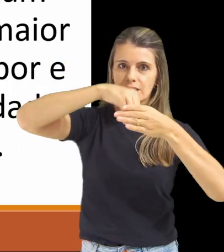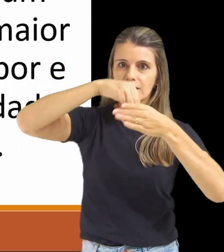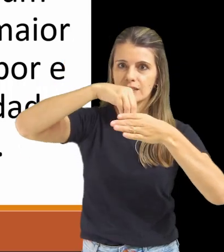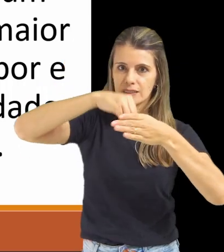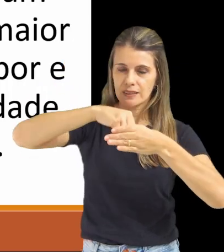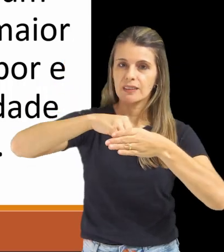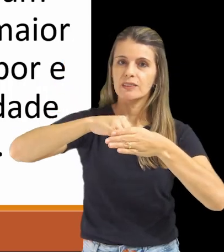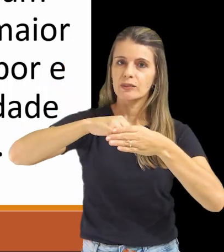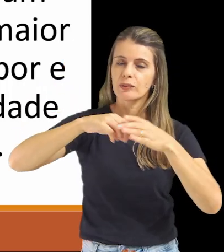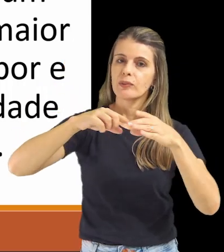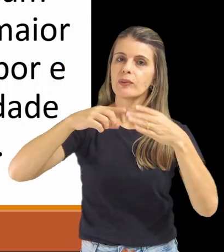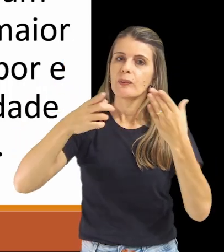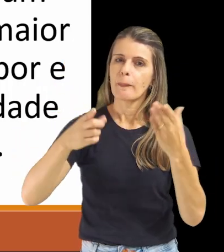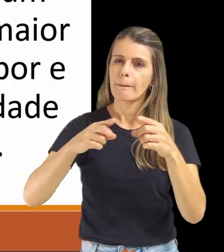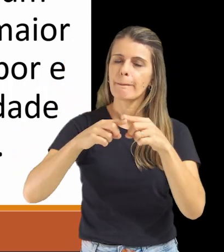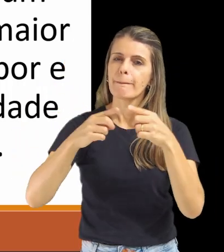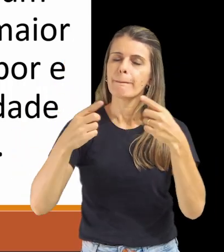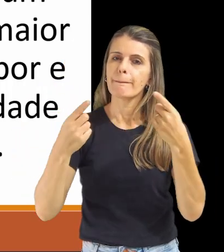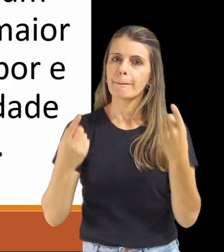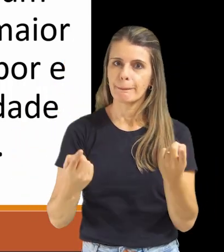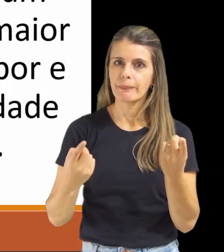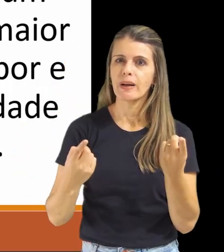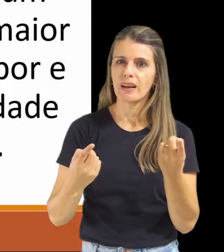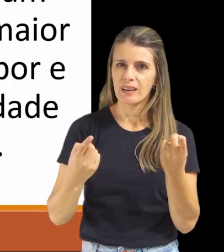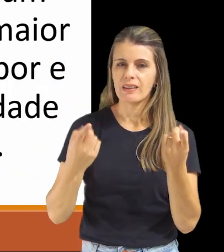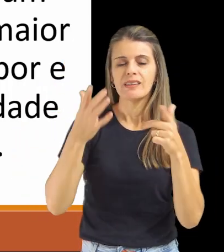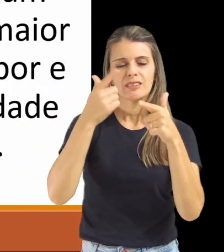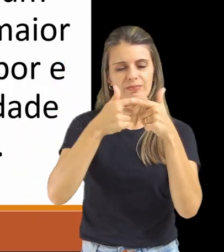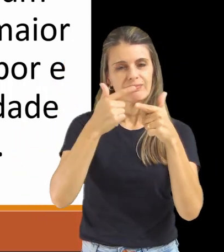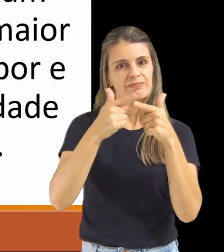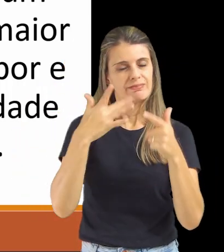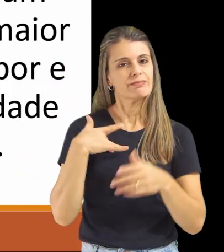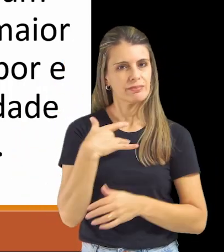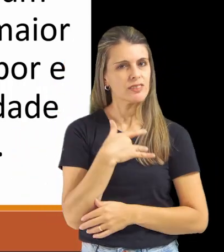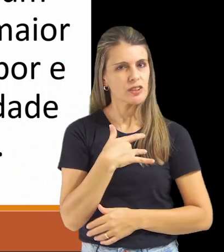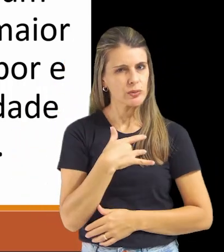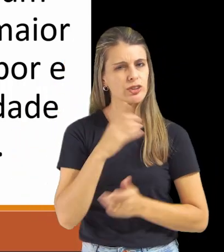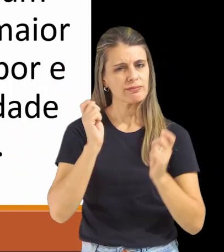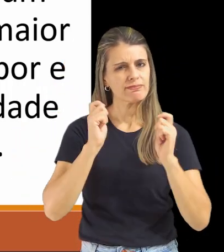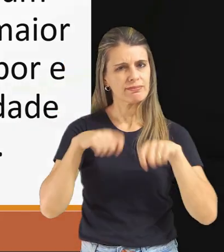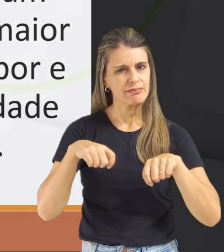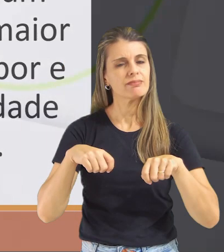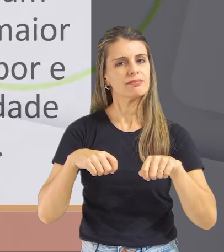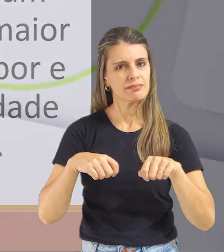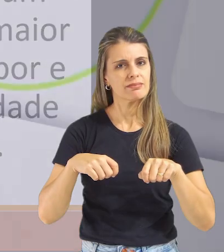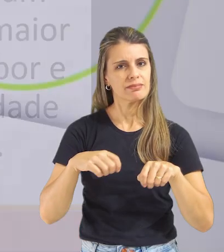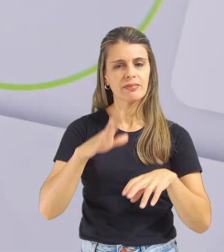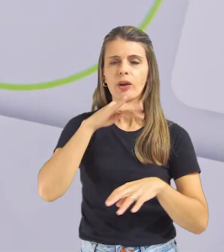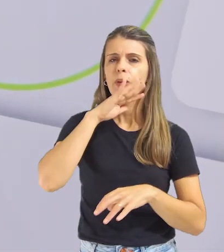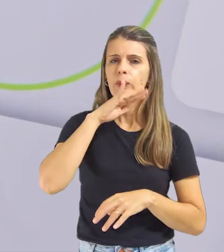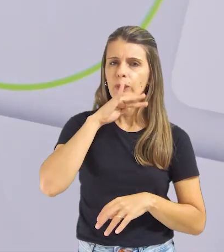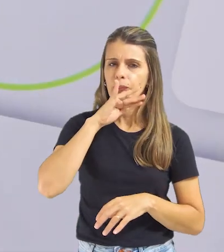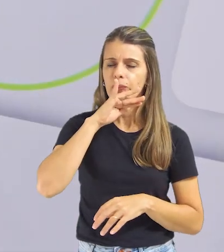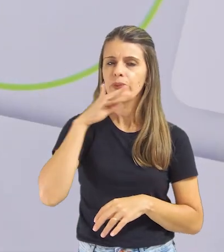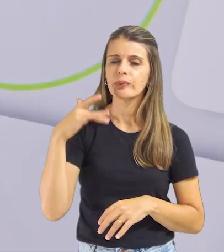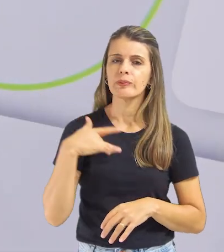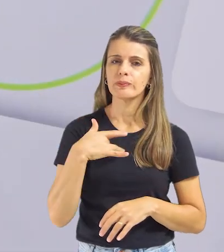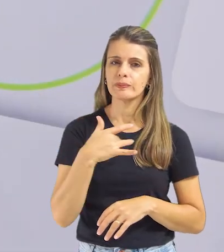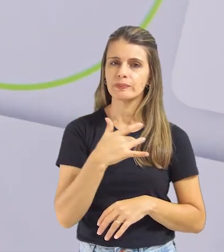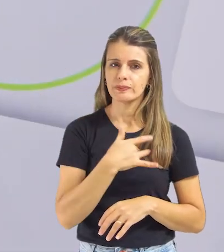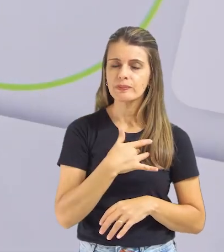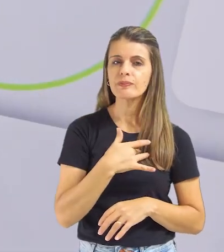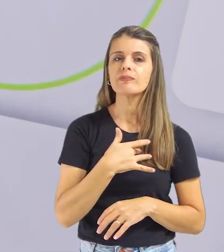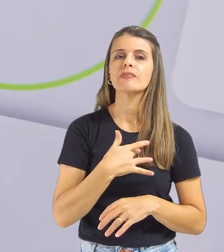saturada vai trazer a médio e longo prazo problemas graves, né, para a saúde, como entupimento de